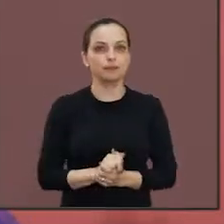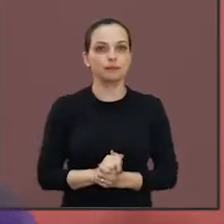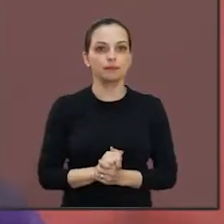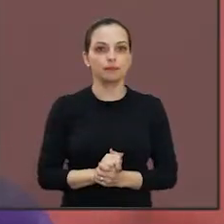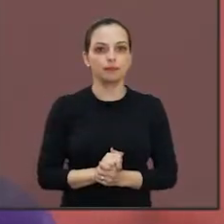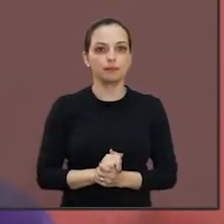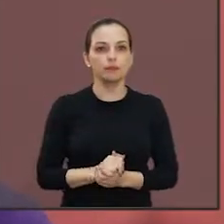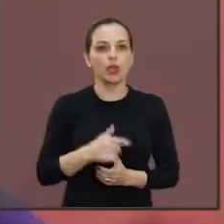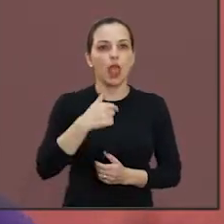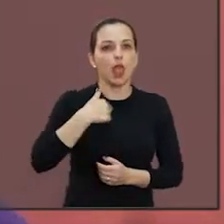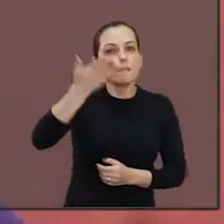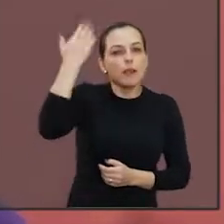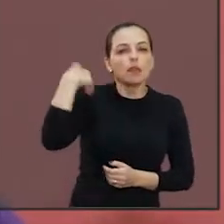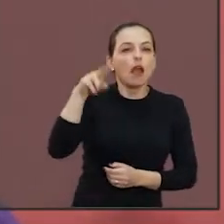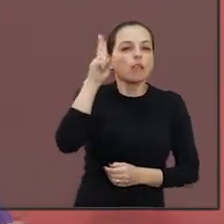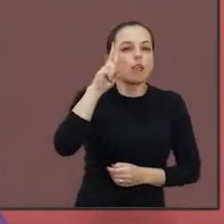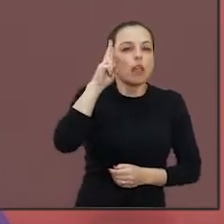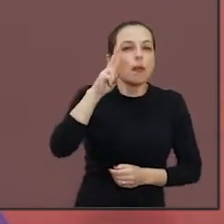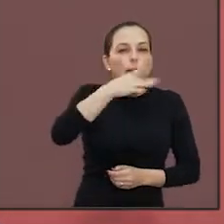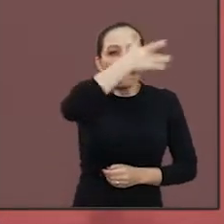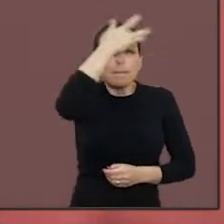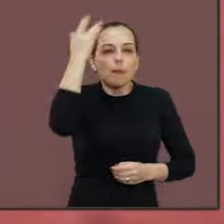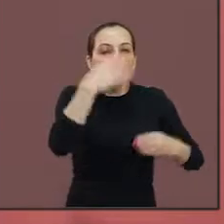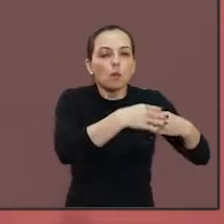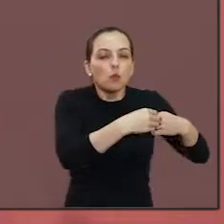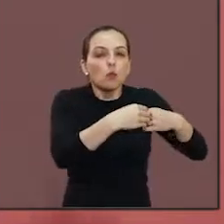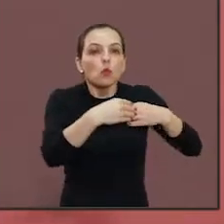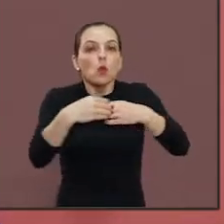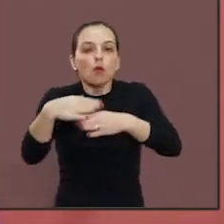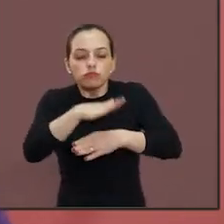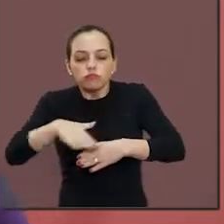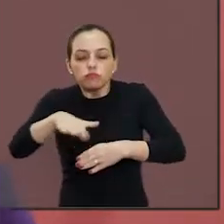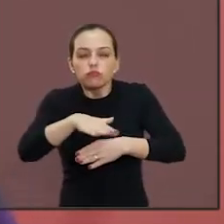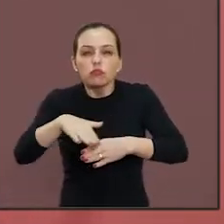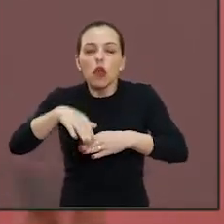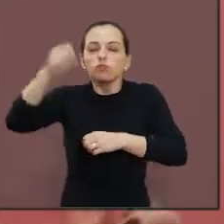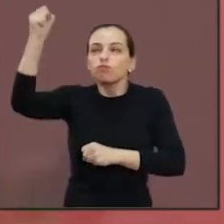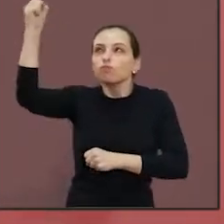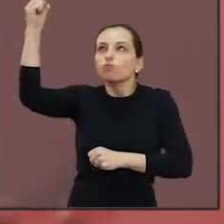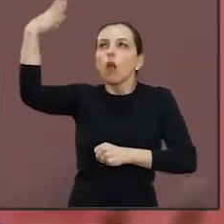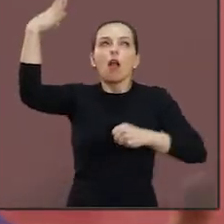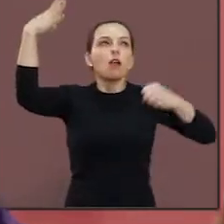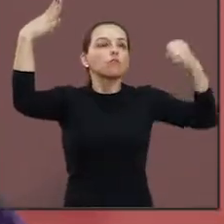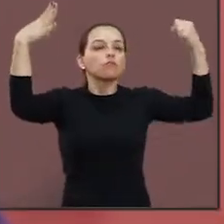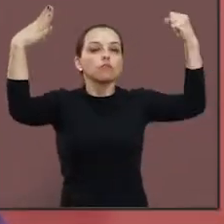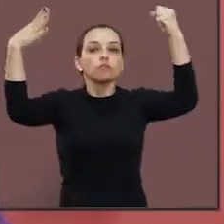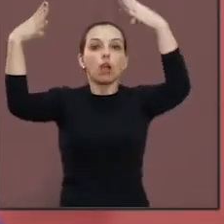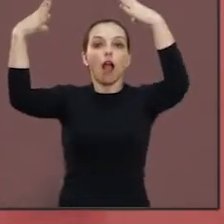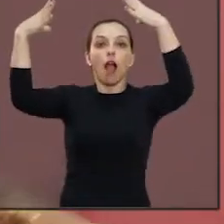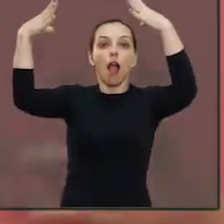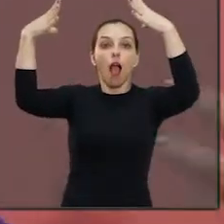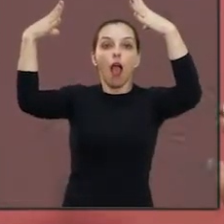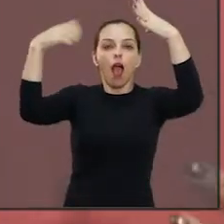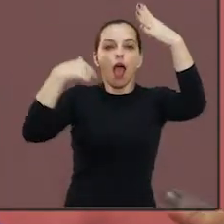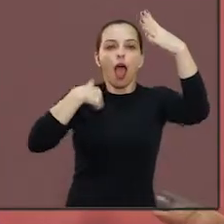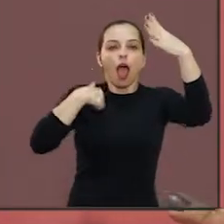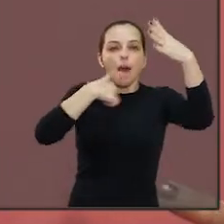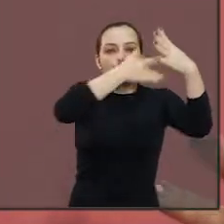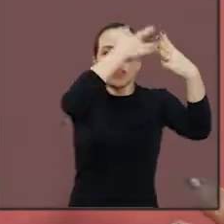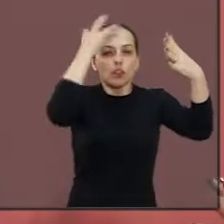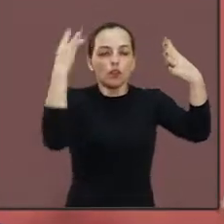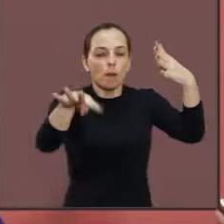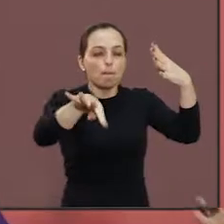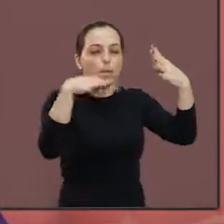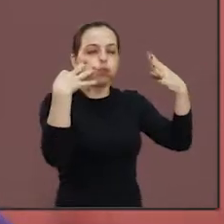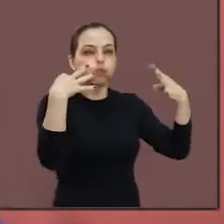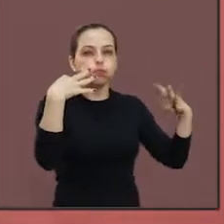Então foi uma noite assim, eu só lembro de alguém pegando na nossa mão e levando no escuro. Aí começaram a acender as luzes, que